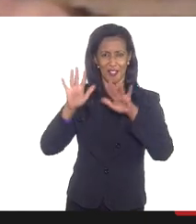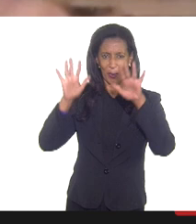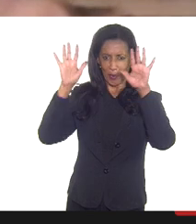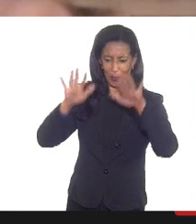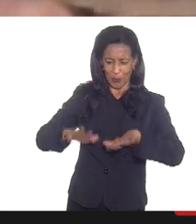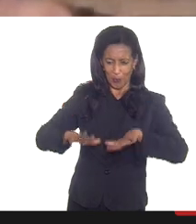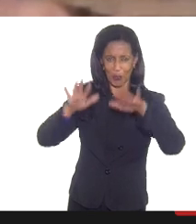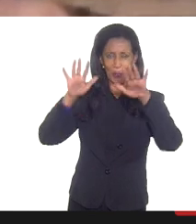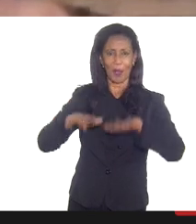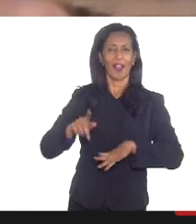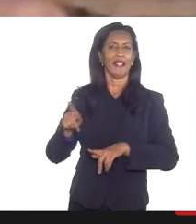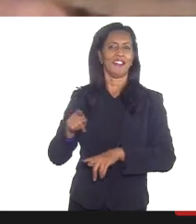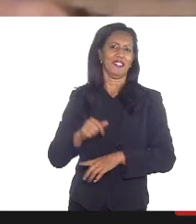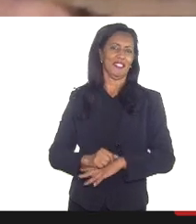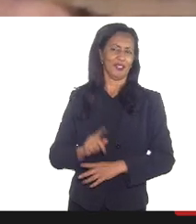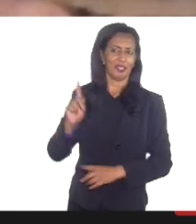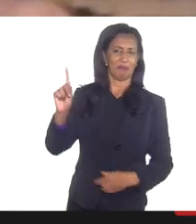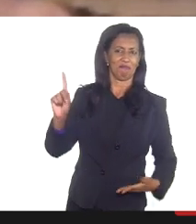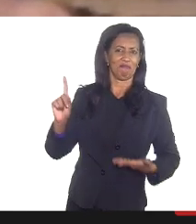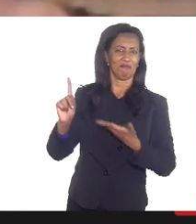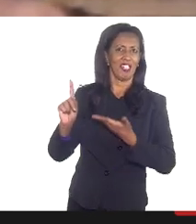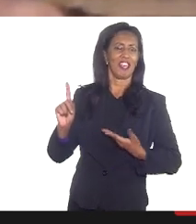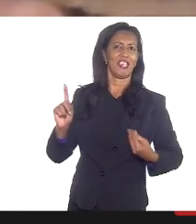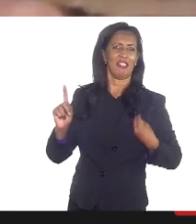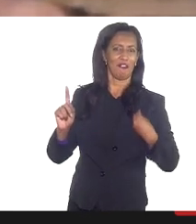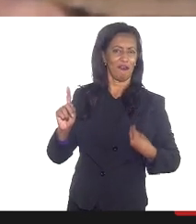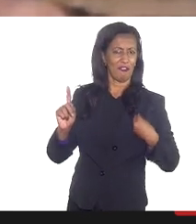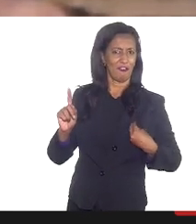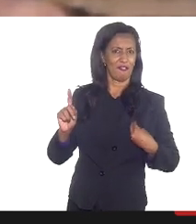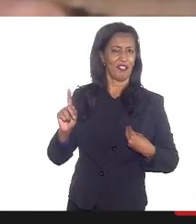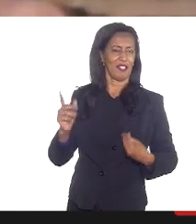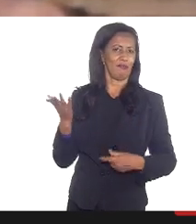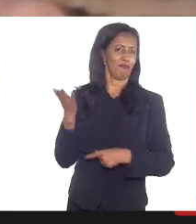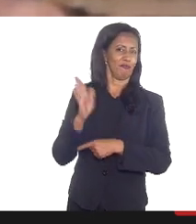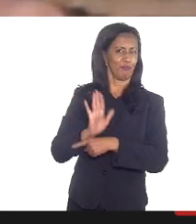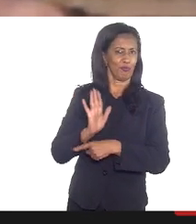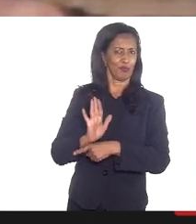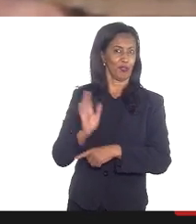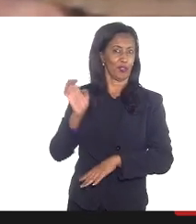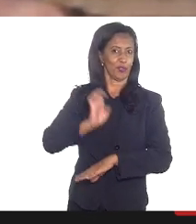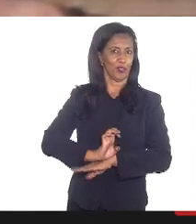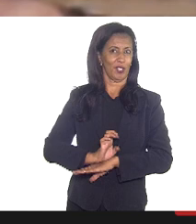reverenciado e referenciado em vida pela sua contribuição.